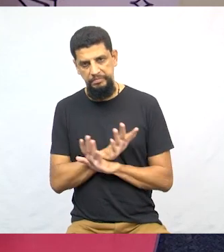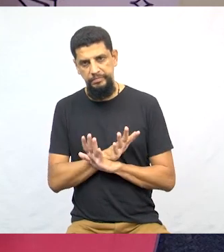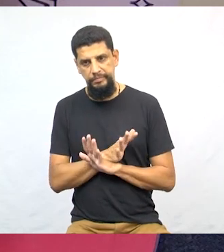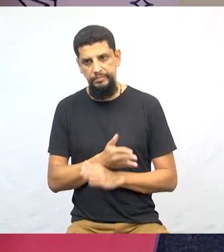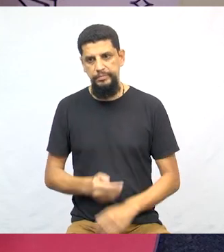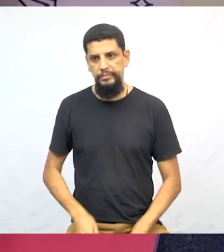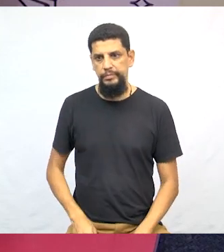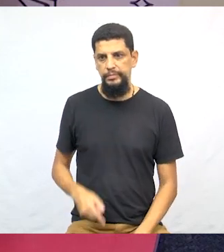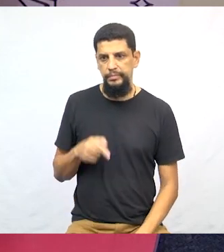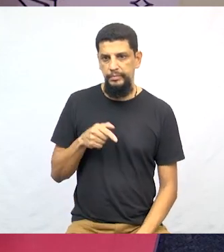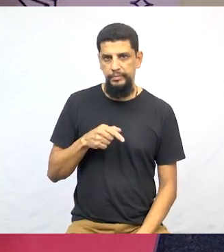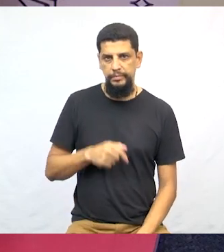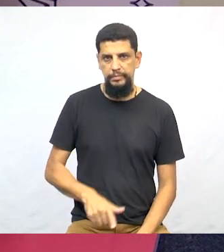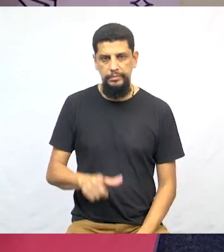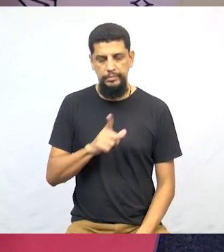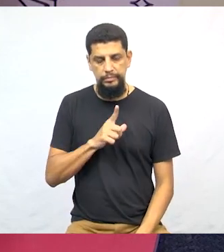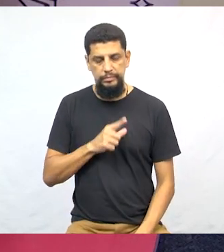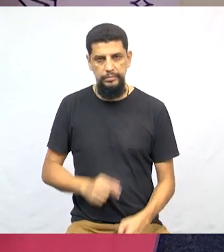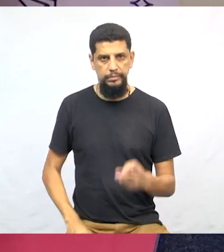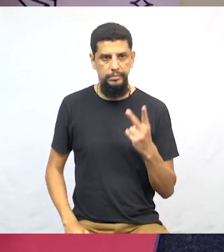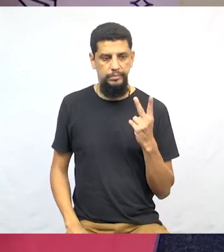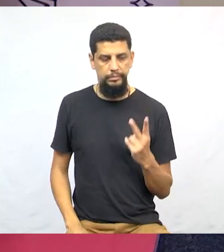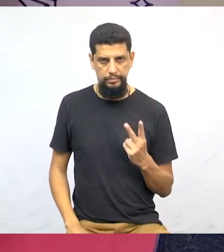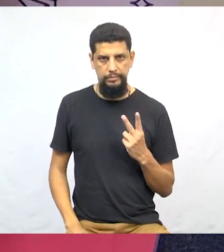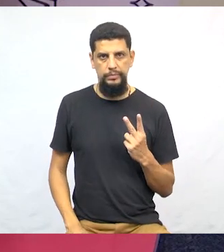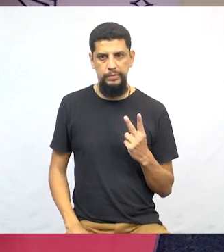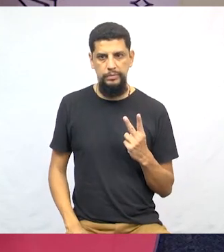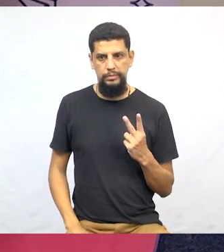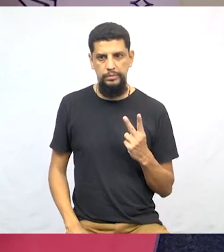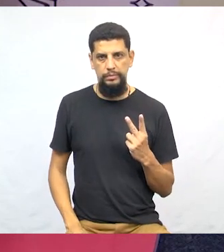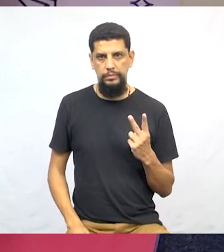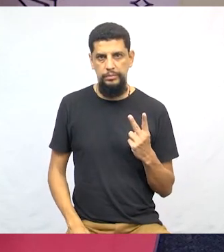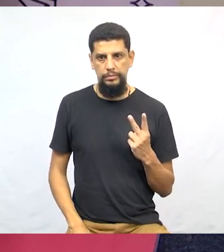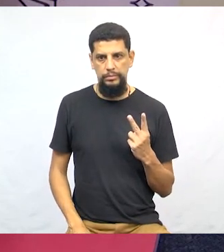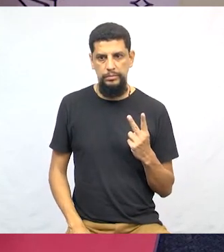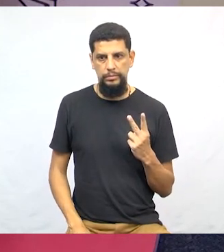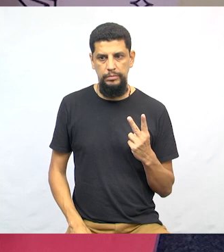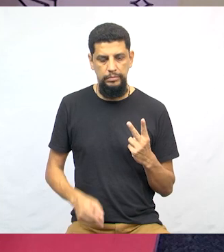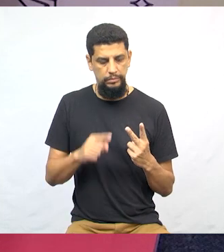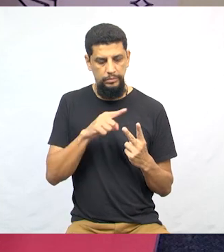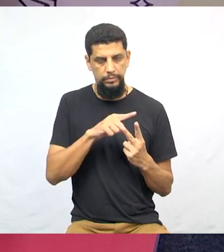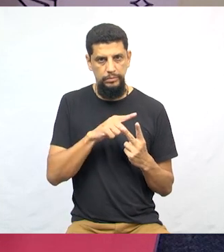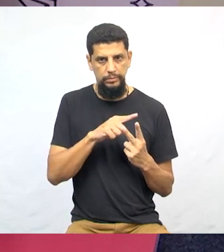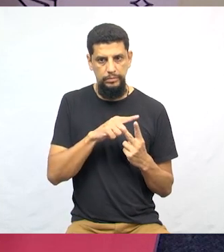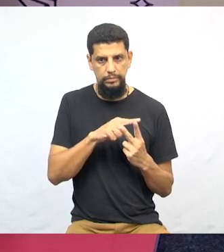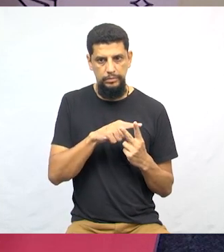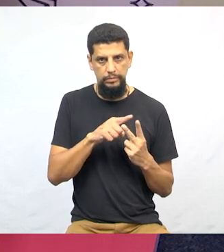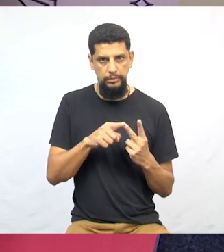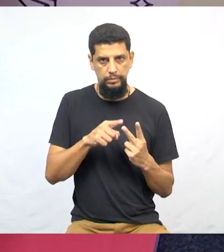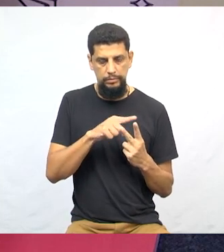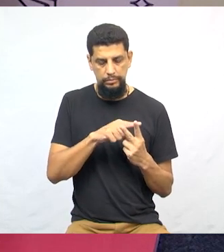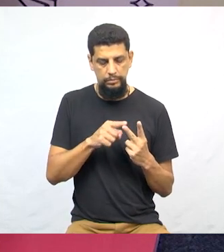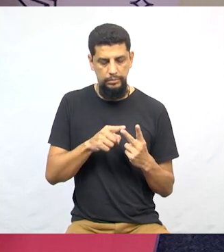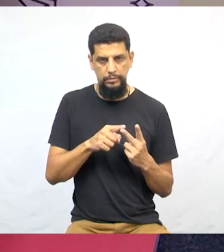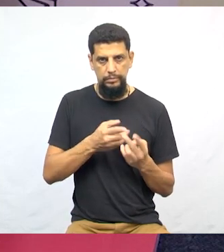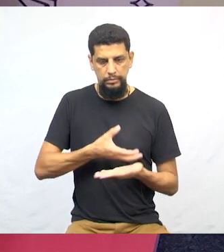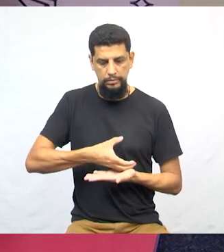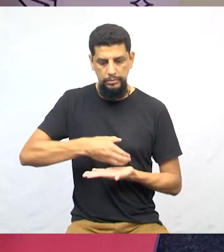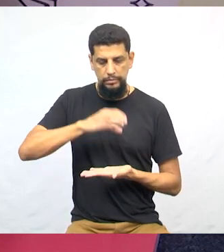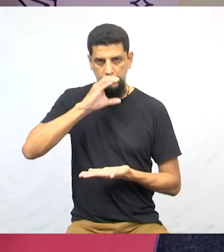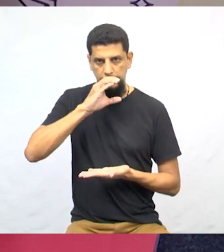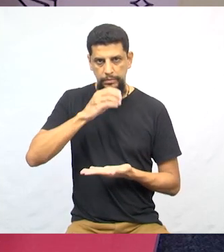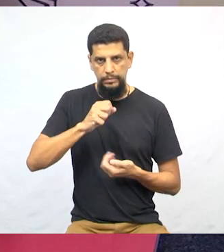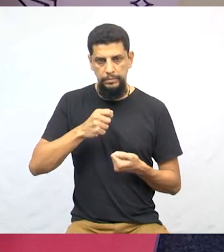está pronto. Agora esse daqui. Eu tenho o número 2 e o... duas bolinhas. E a cor